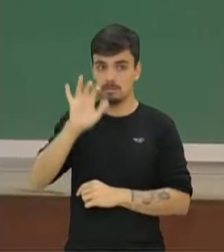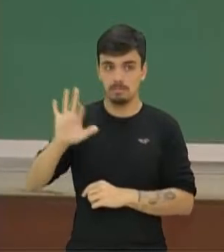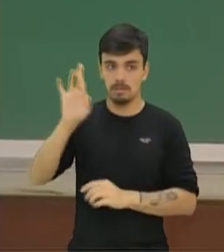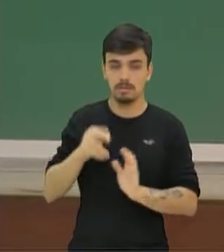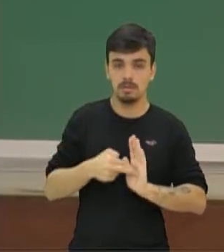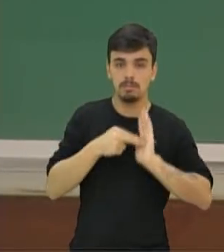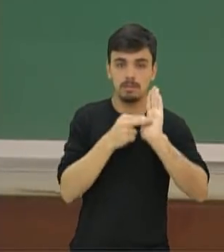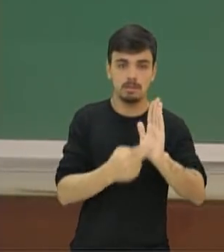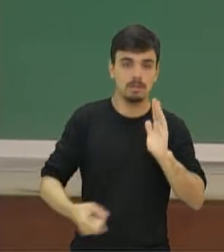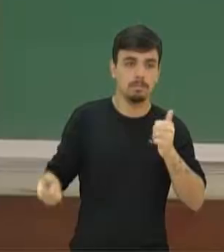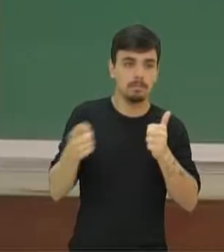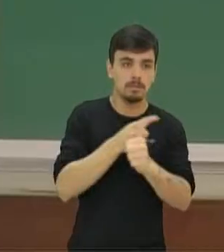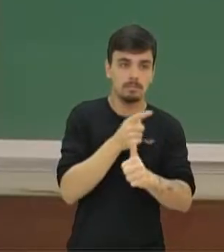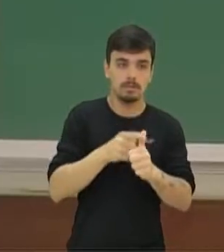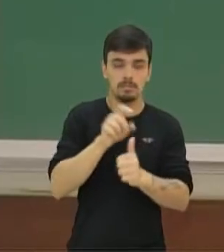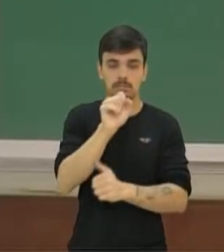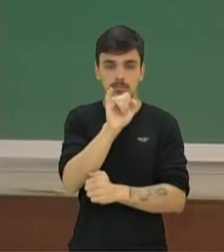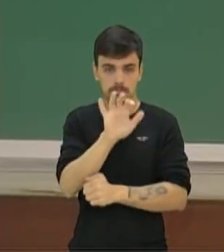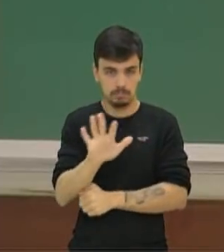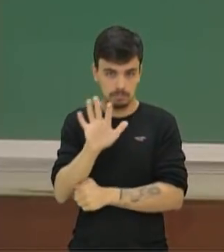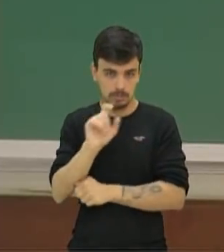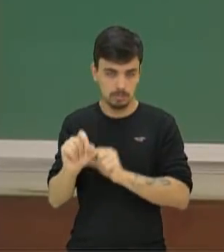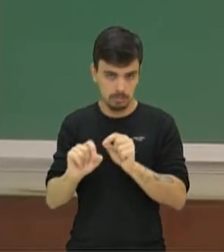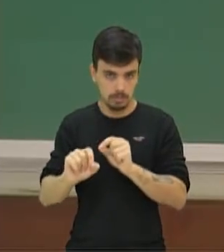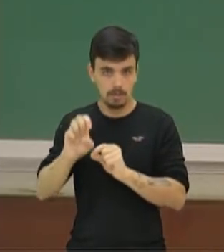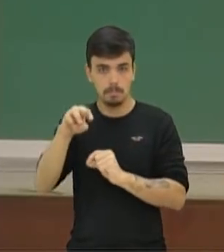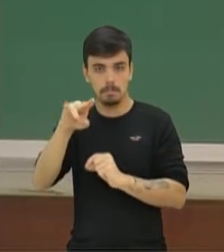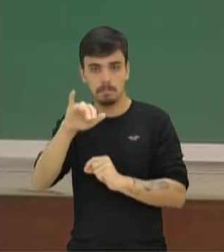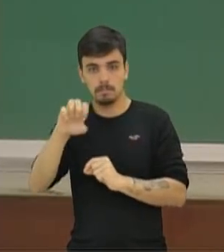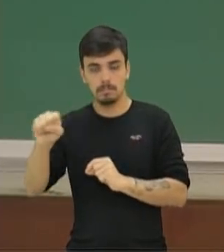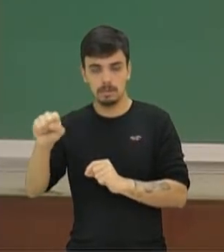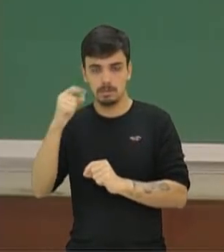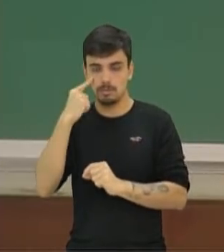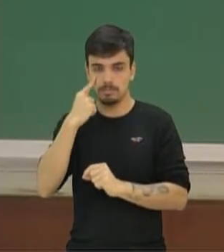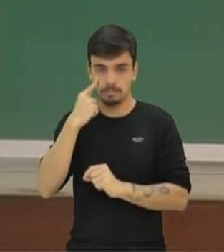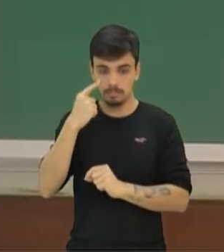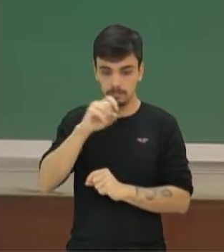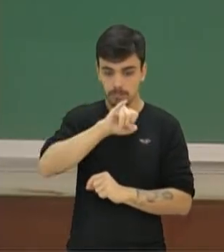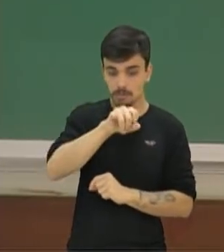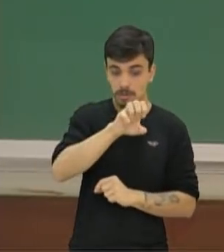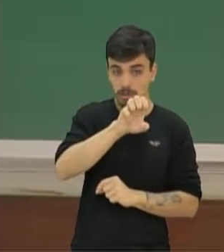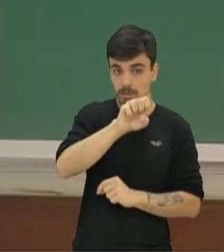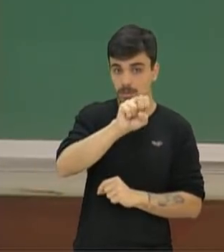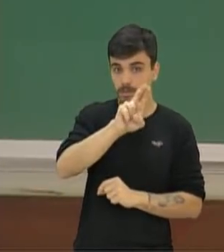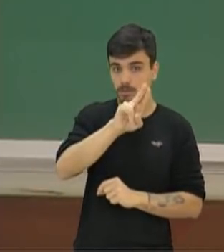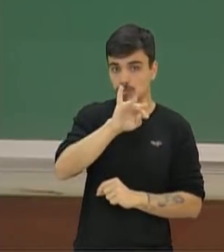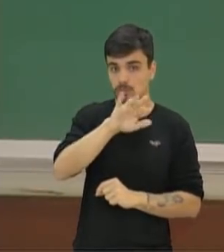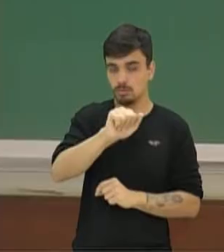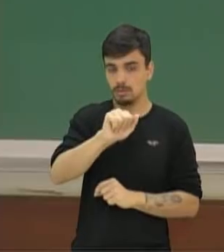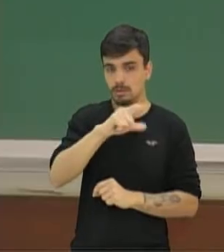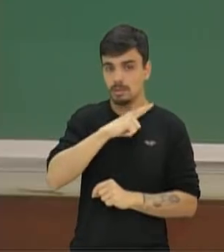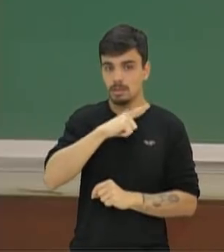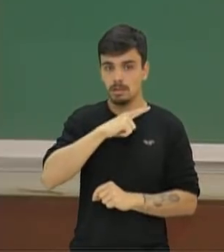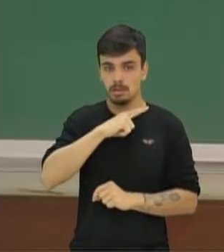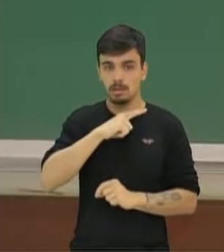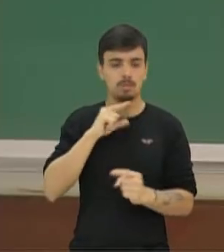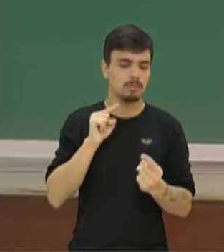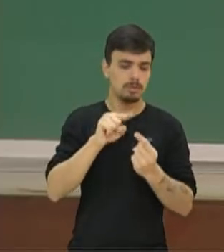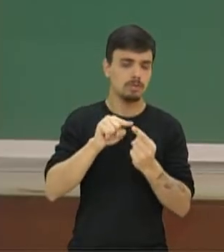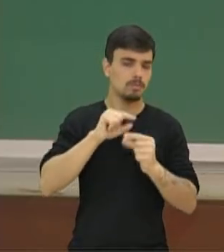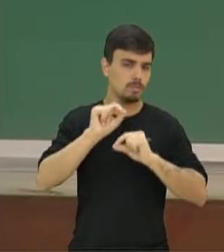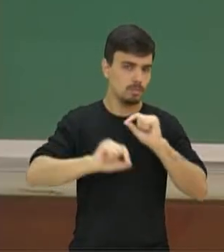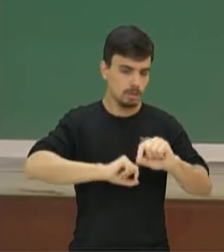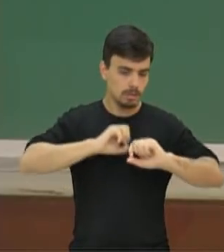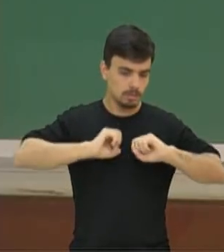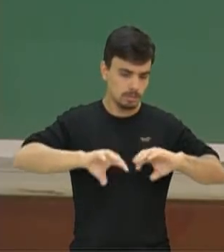missa. Então, vamos só relembrar aqui rapidinho, né? Então, os jesuítas com o intuito de ensinar os pensamentos ali